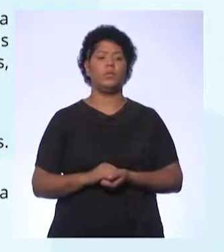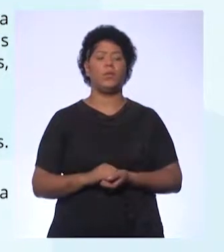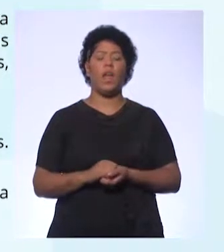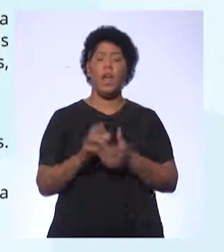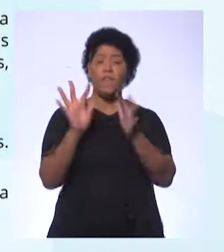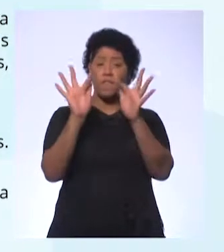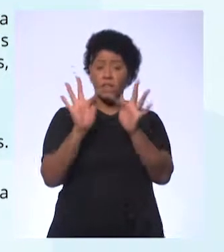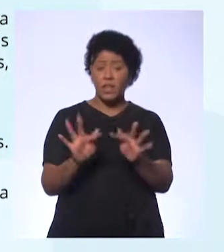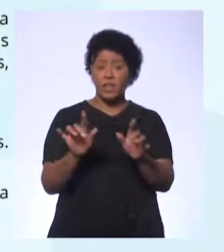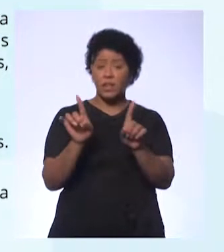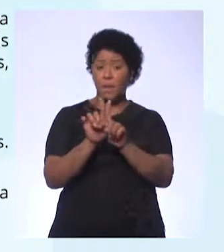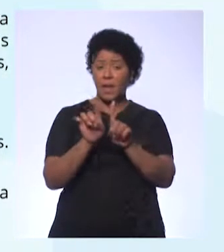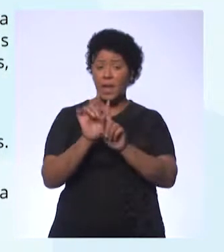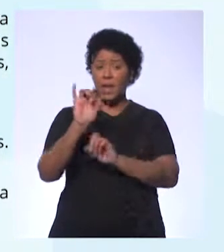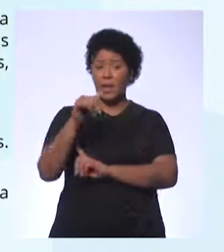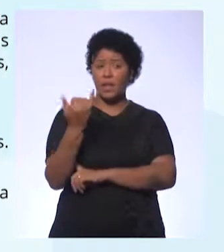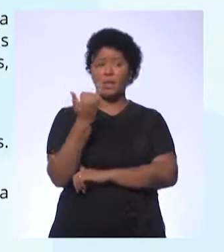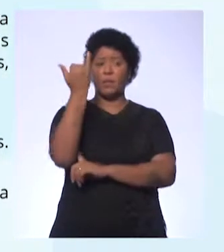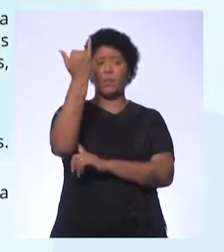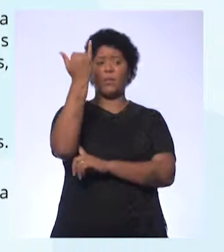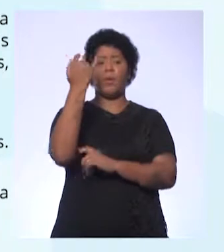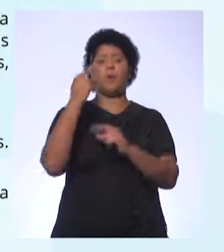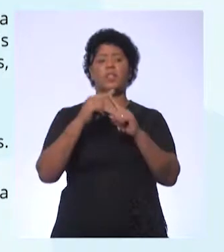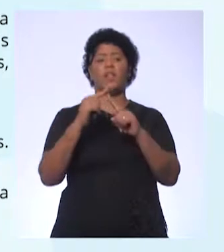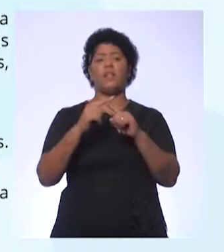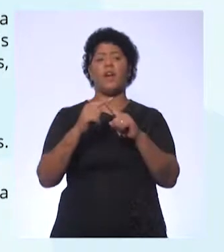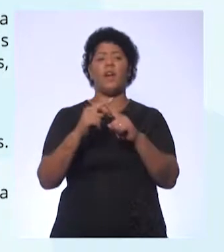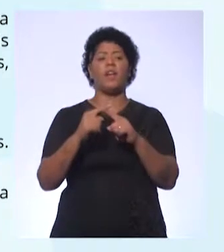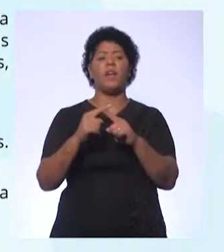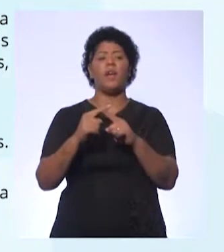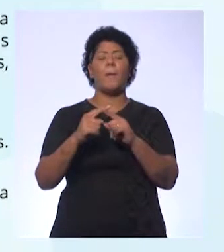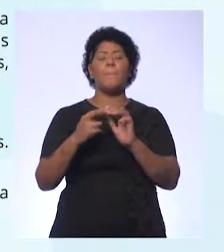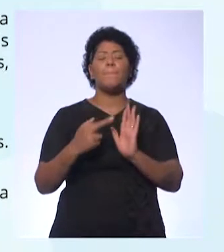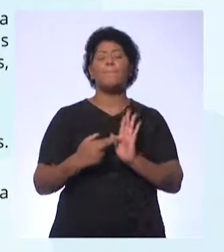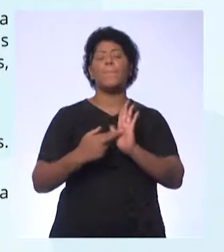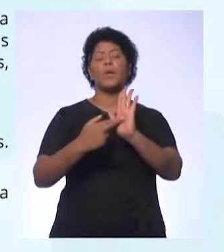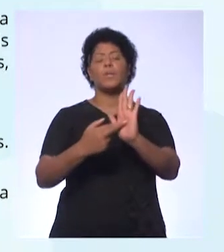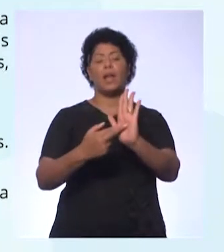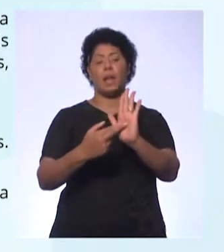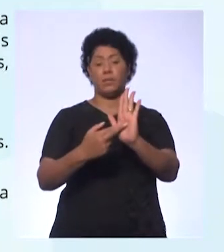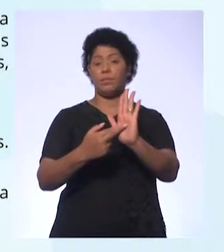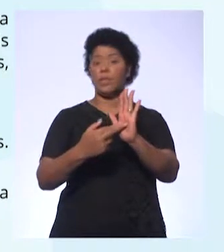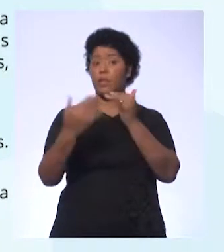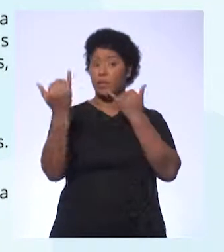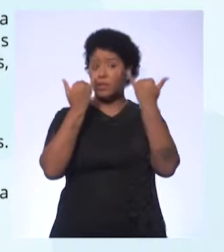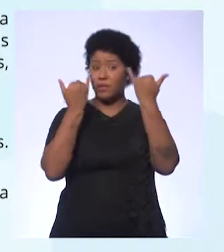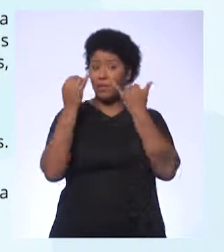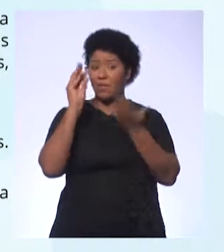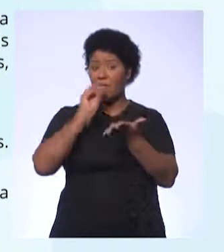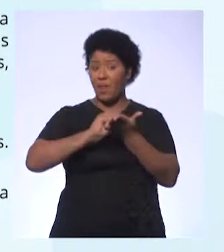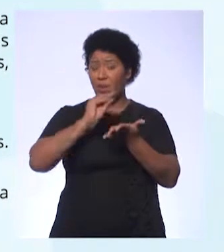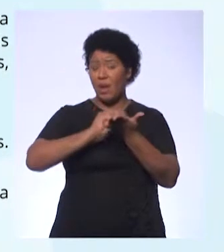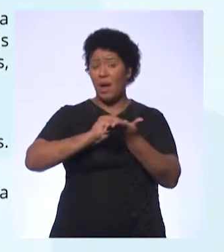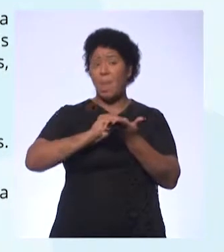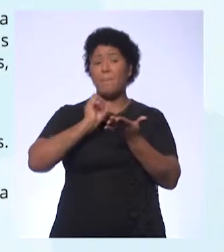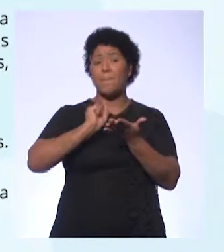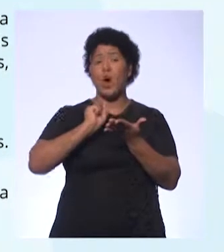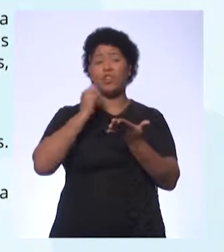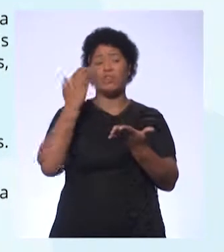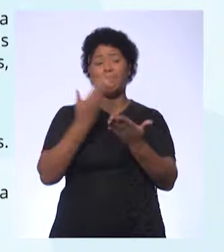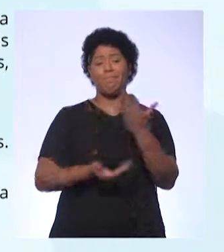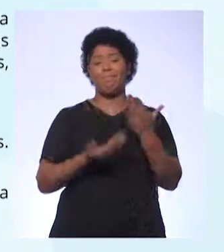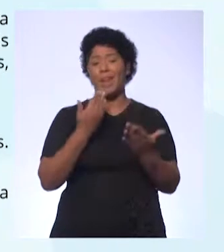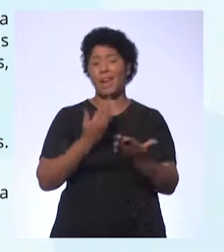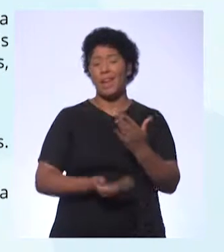final. Isso é importantíssimo, porque você vai transmitir a sua informação, e se a pontuação estiver inadequada, você pode não